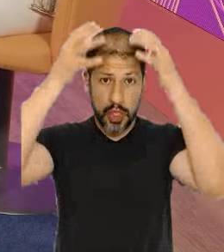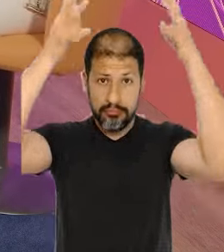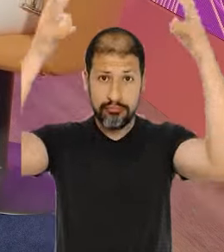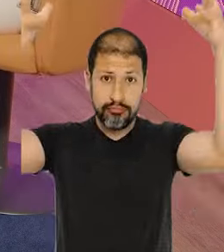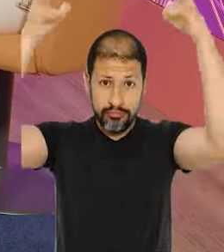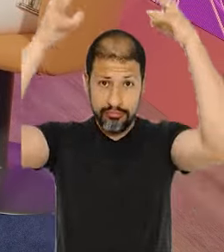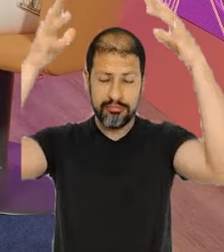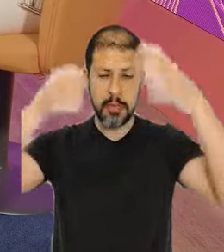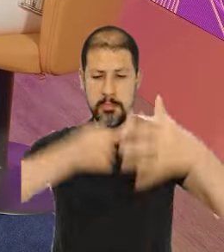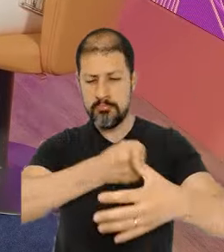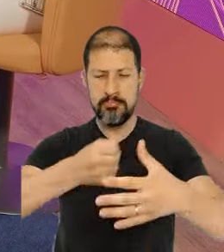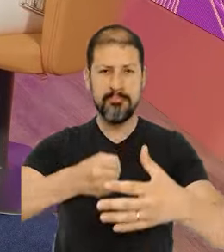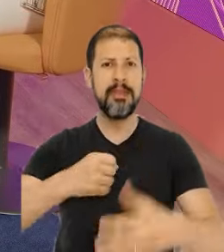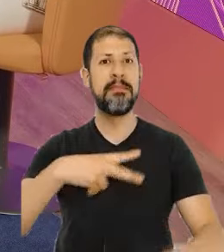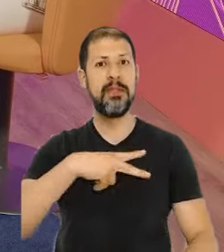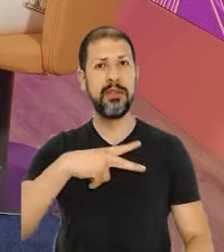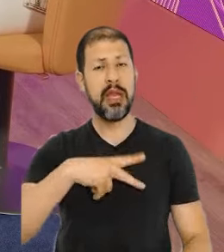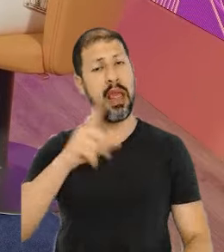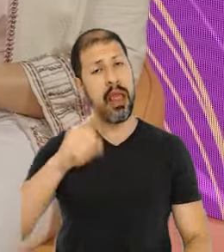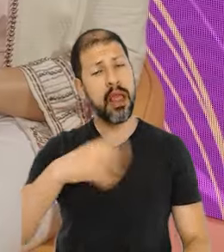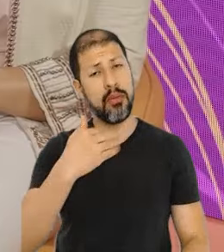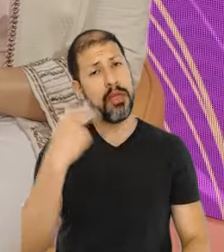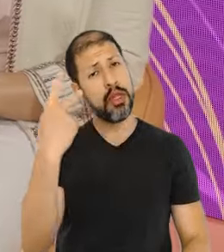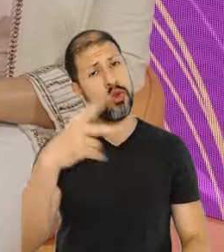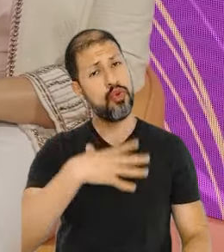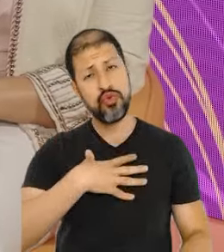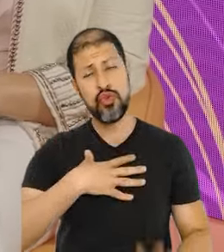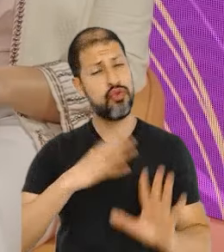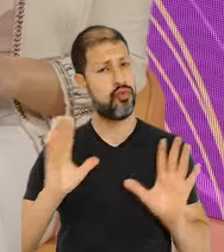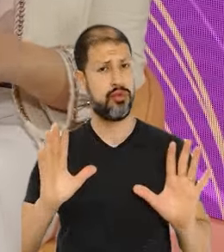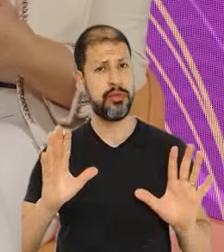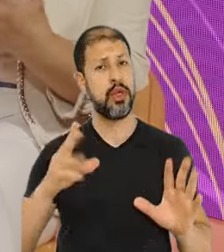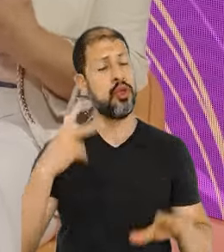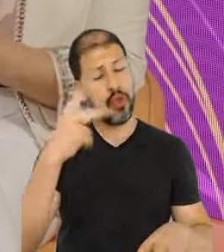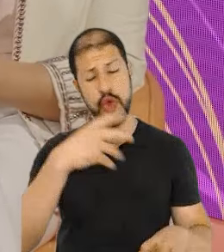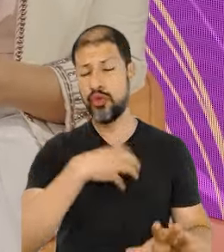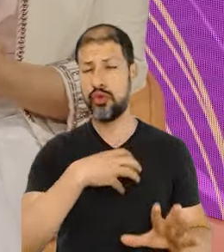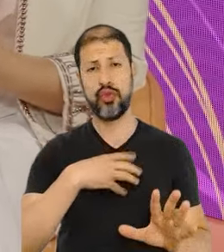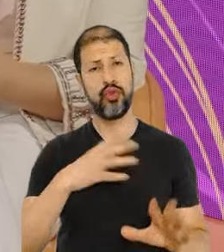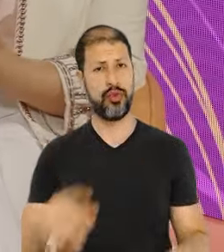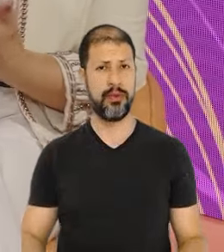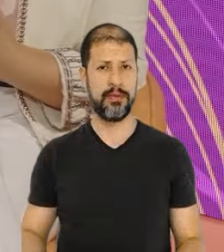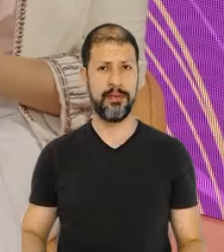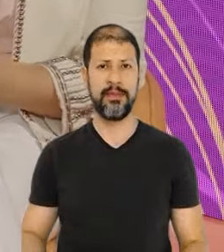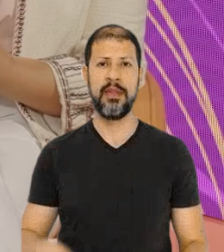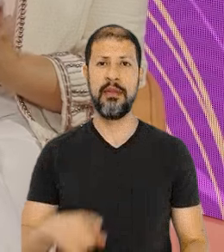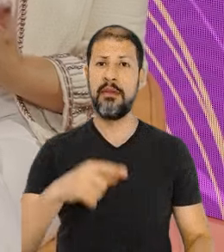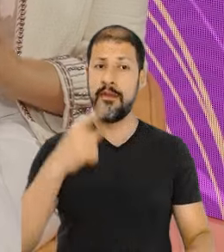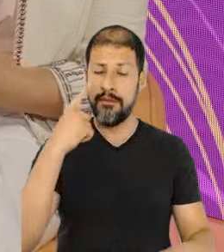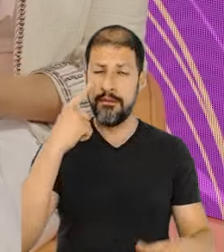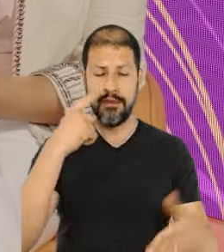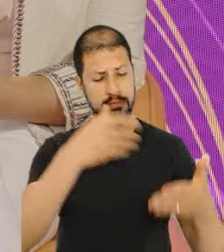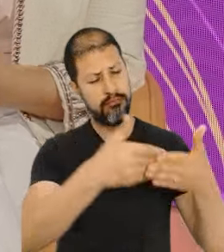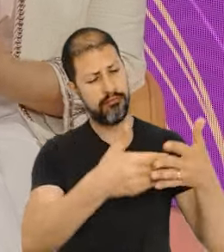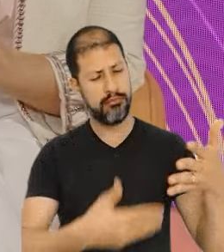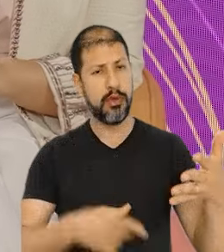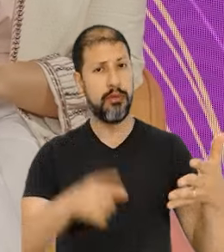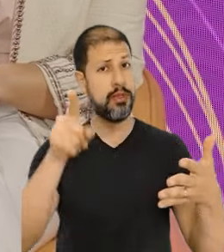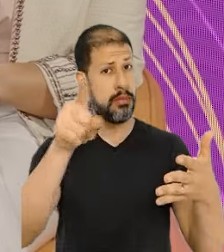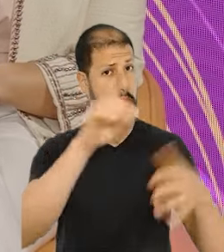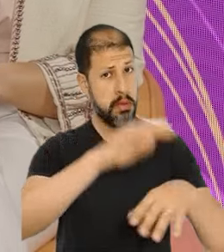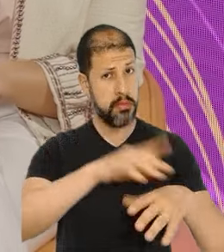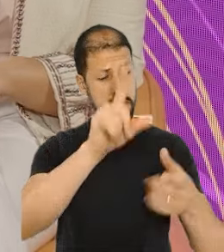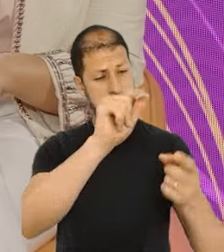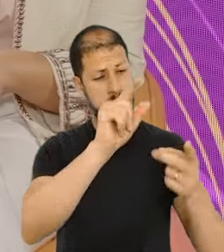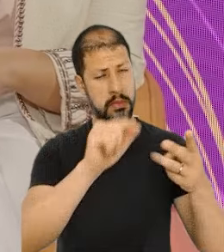fazer na sua casa exatamente a comida do jeito que você quer nós vamos vamos trabalhar em cima de um cardápio que você escolher